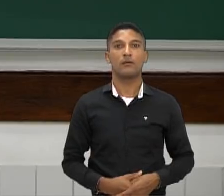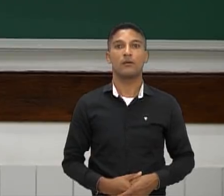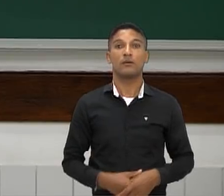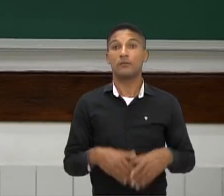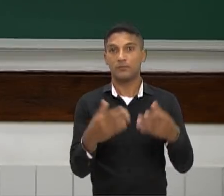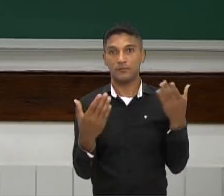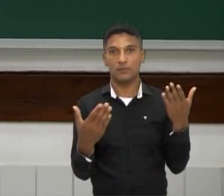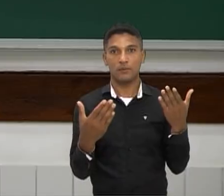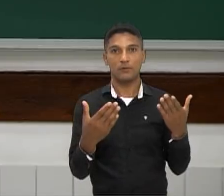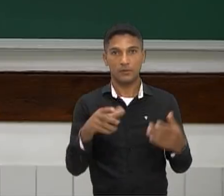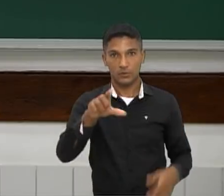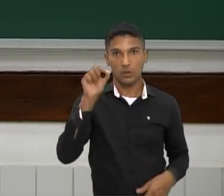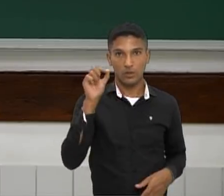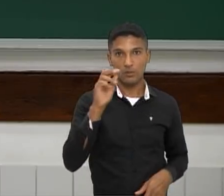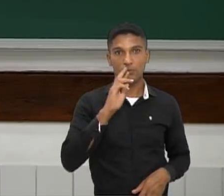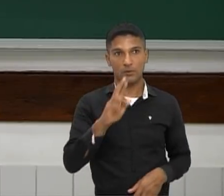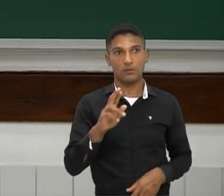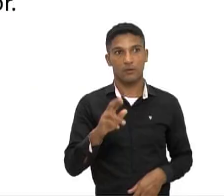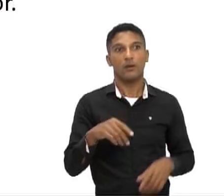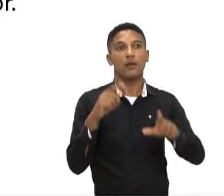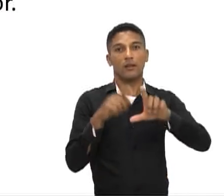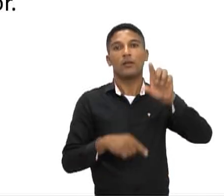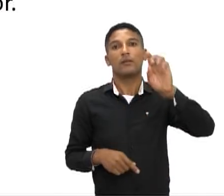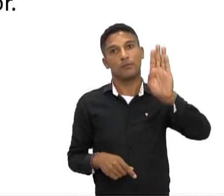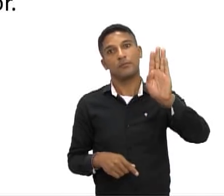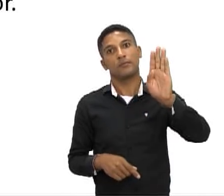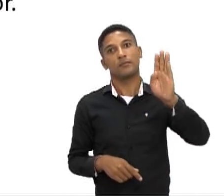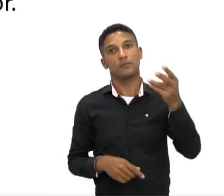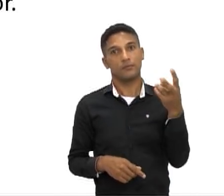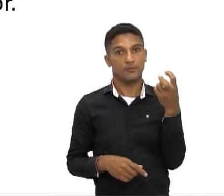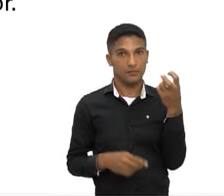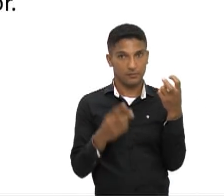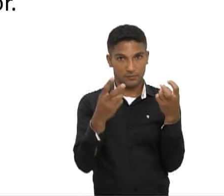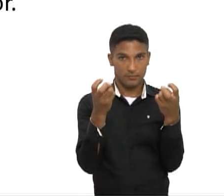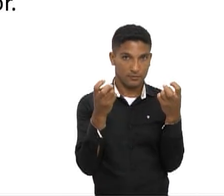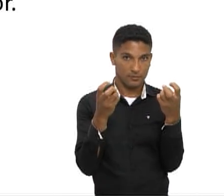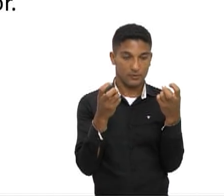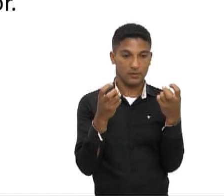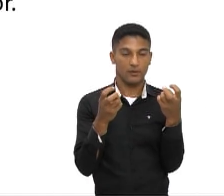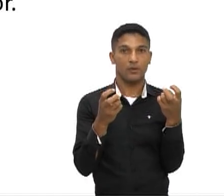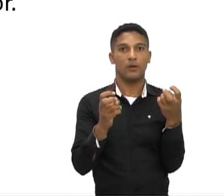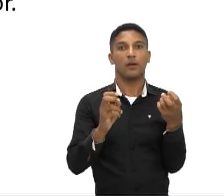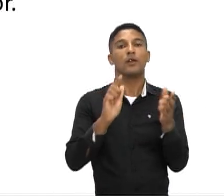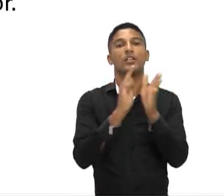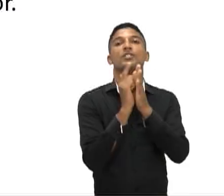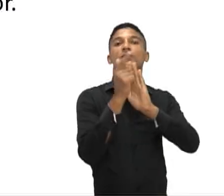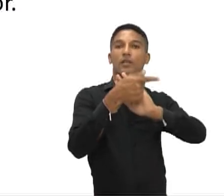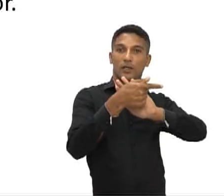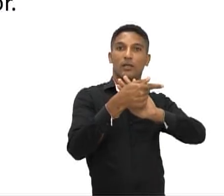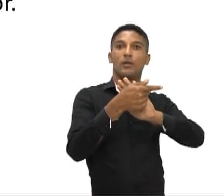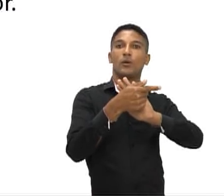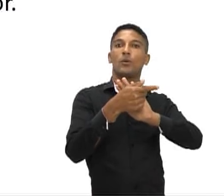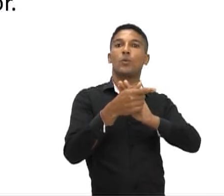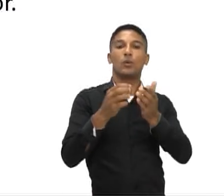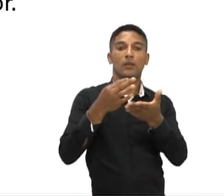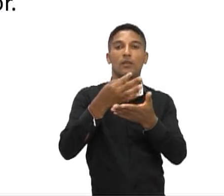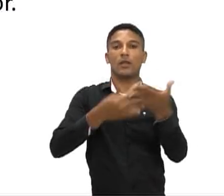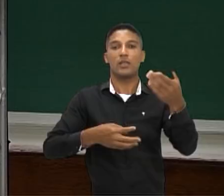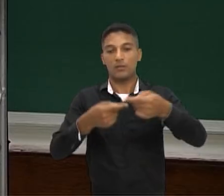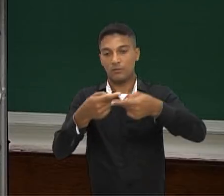E aí assinalaram, pessoal, a letra B, a gente viu que tem ali a predominância do gênero textual que a gente classifica